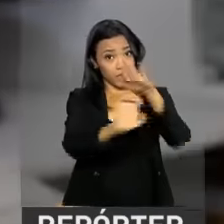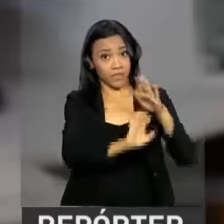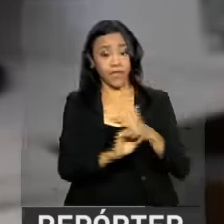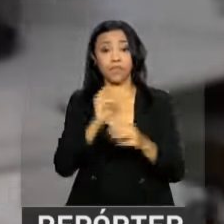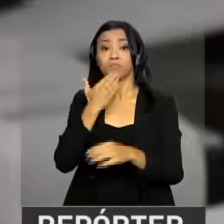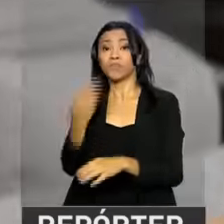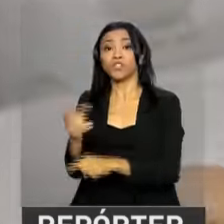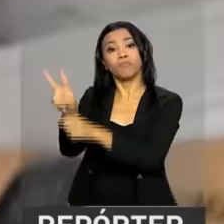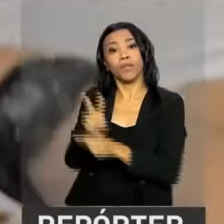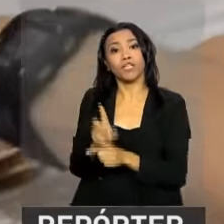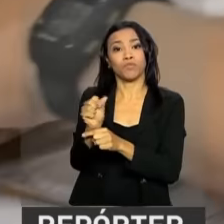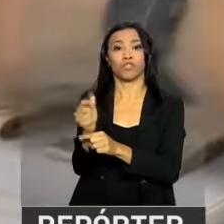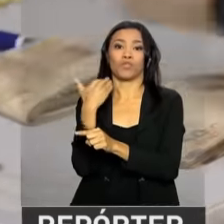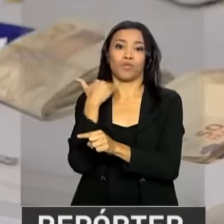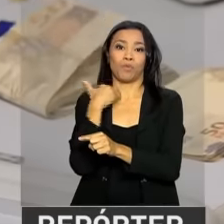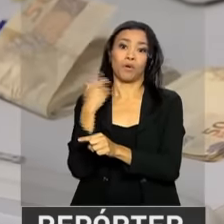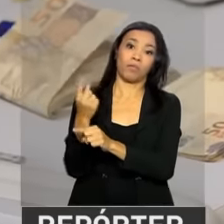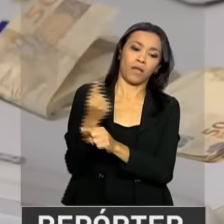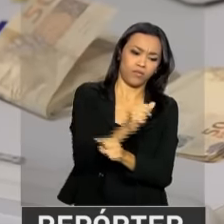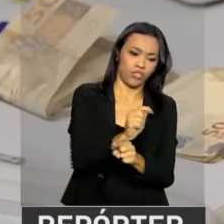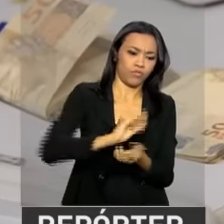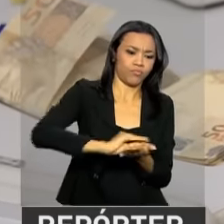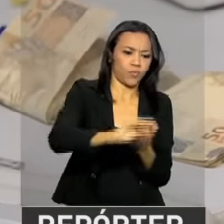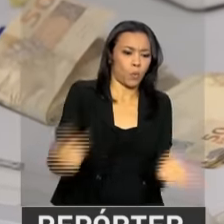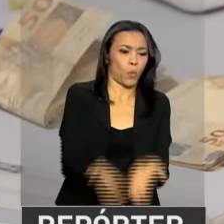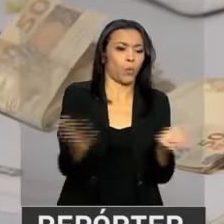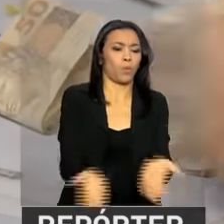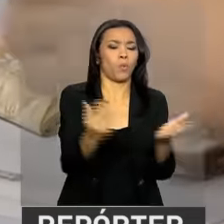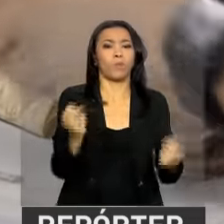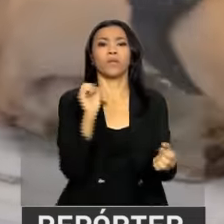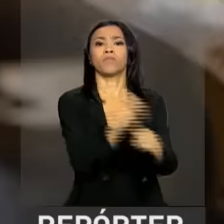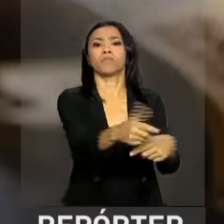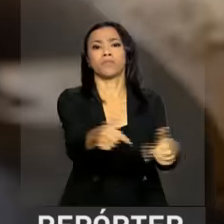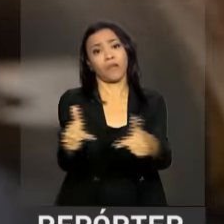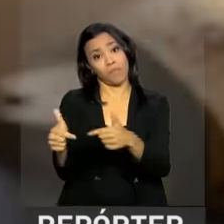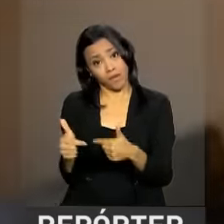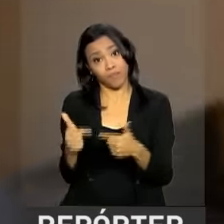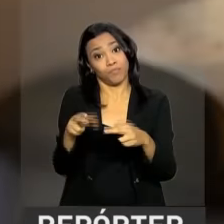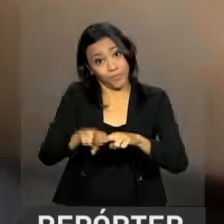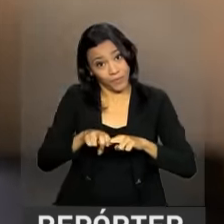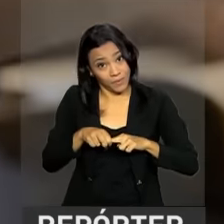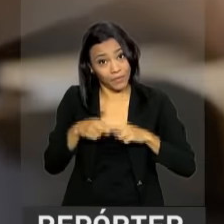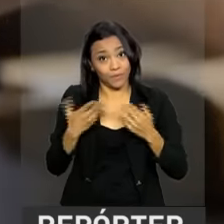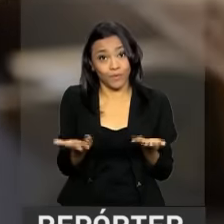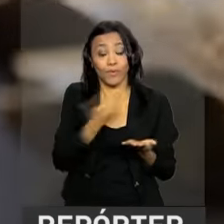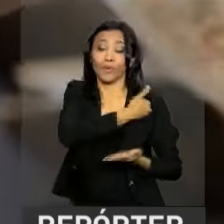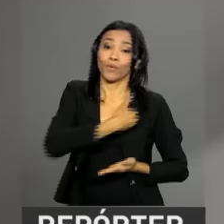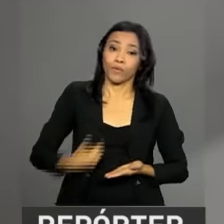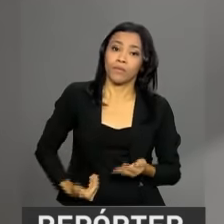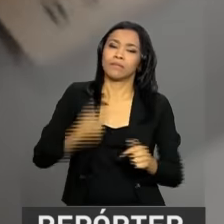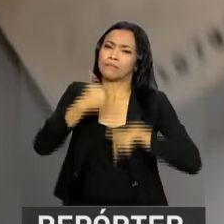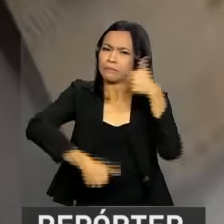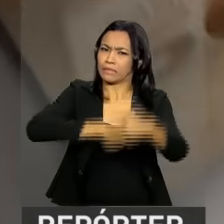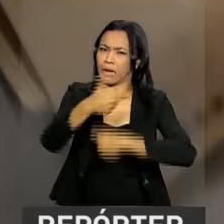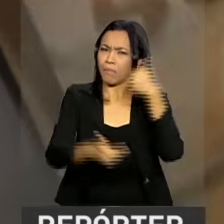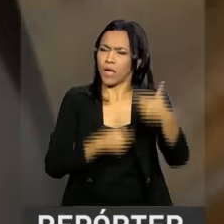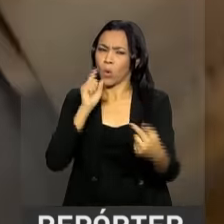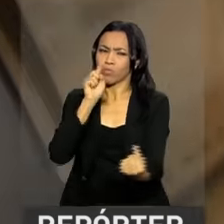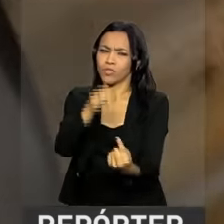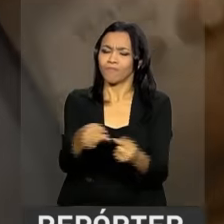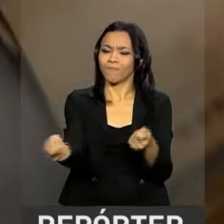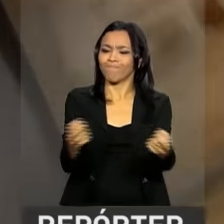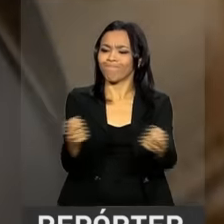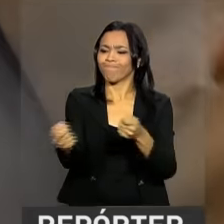empréstimos para financiar a produção e gerar empregos por isso o governo trabalha para equilibrar